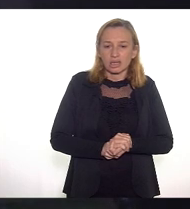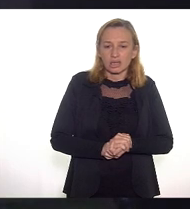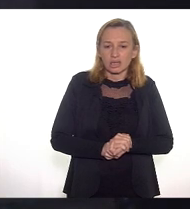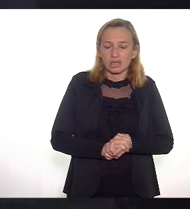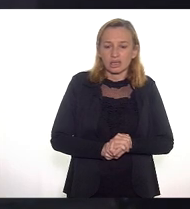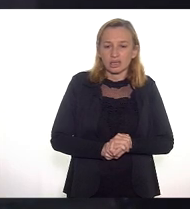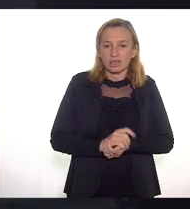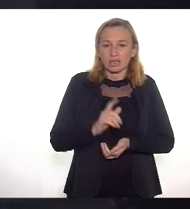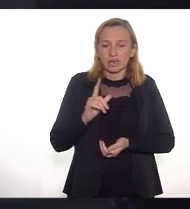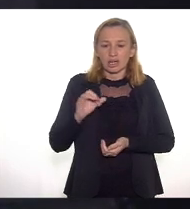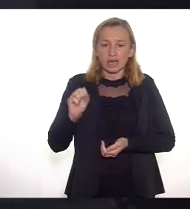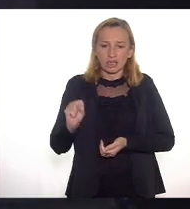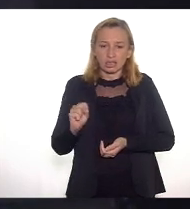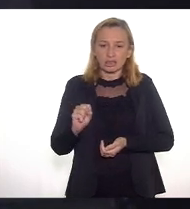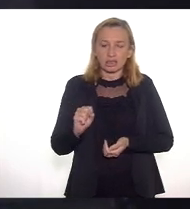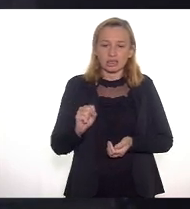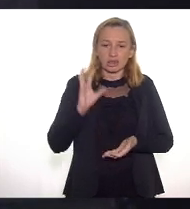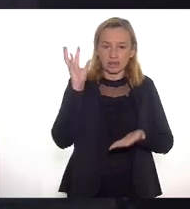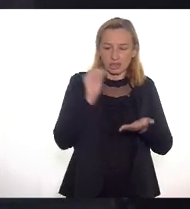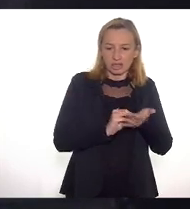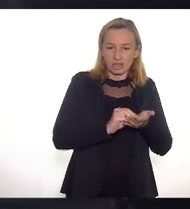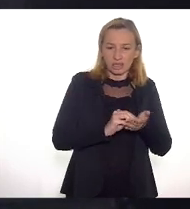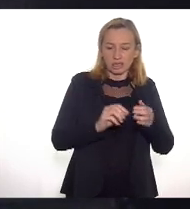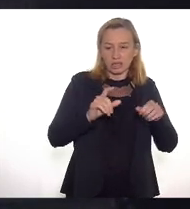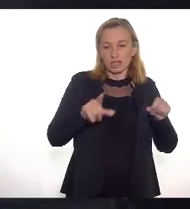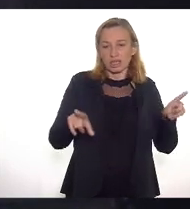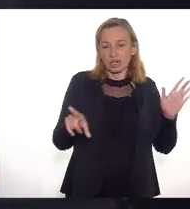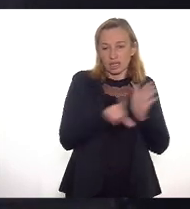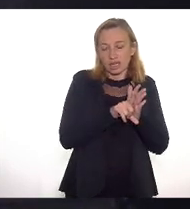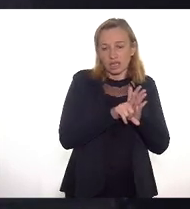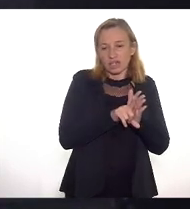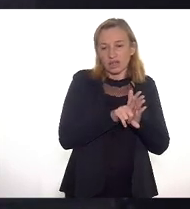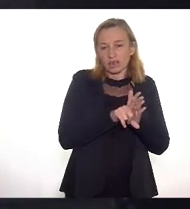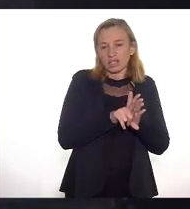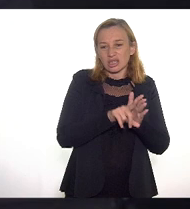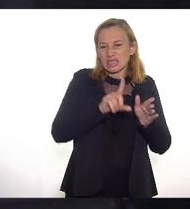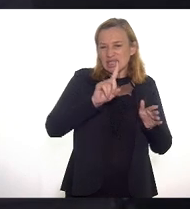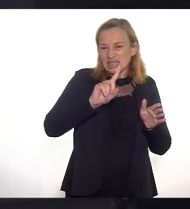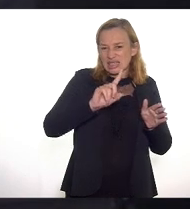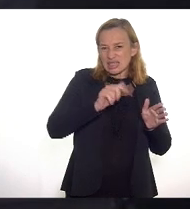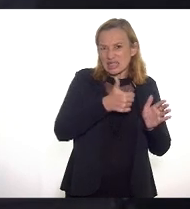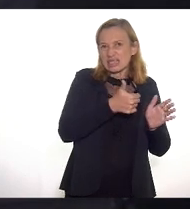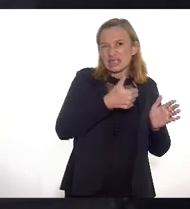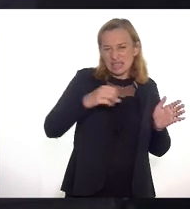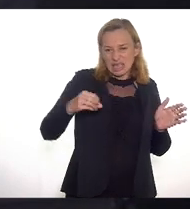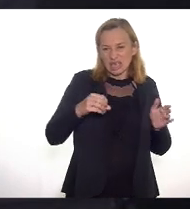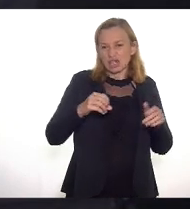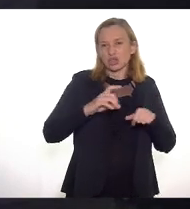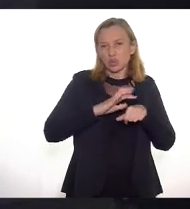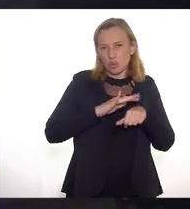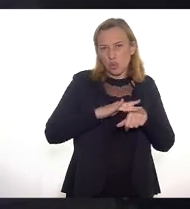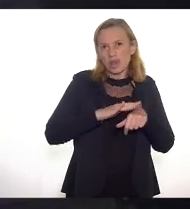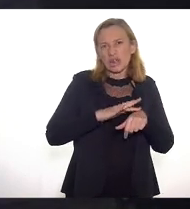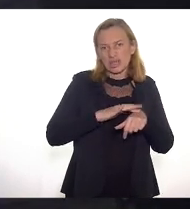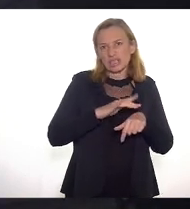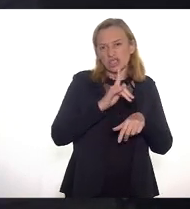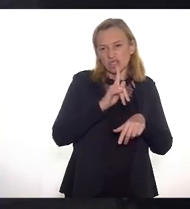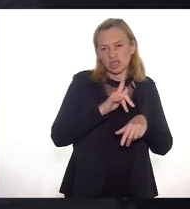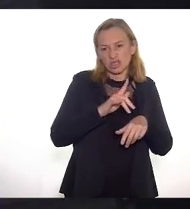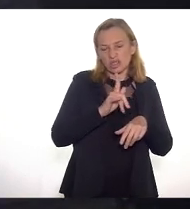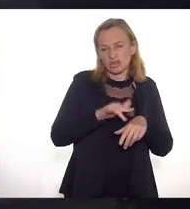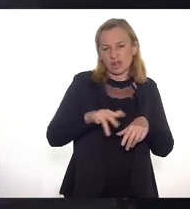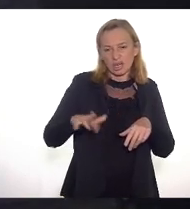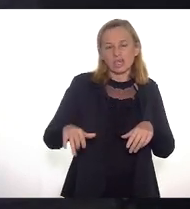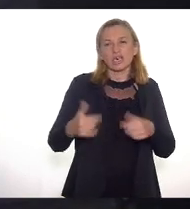lei. São mais de 100 doenças raras que, infelizmente, não estão sendo acolhidas